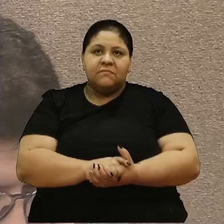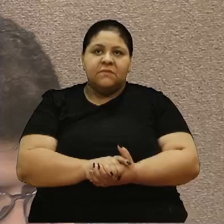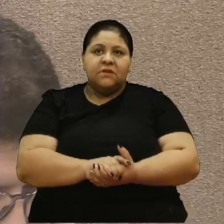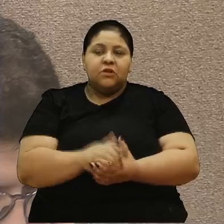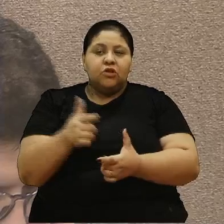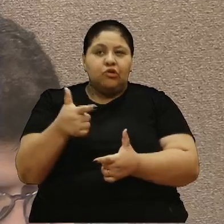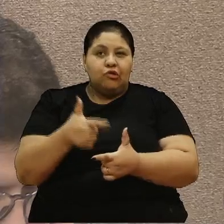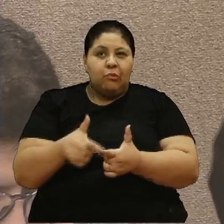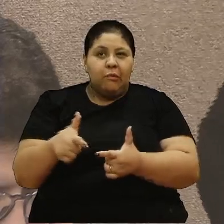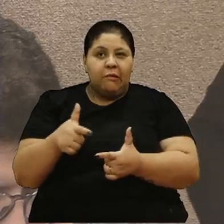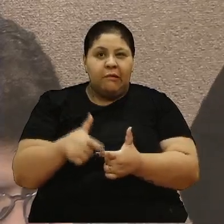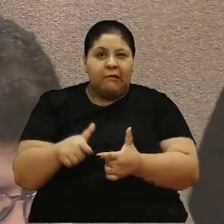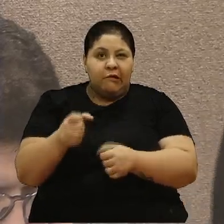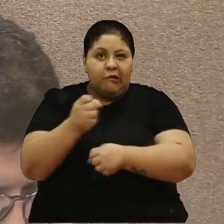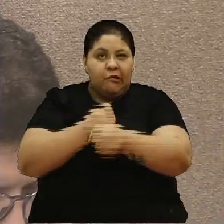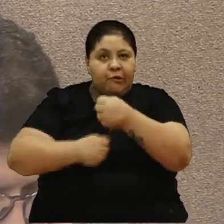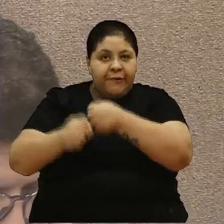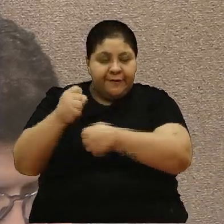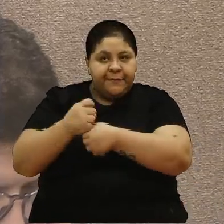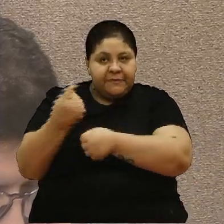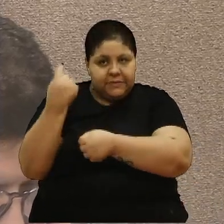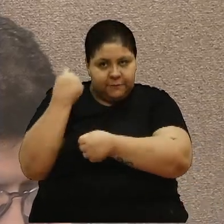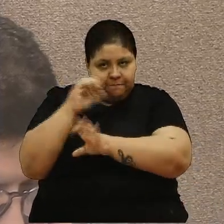que tivemos no ano anterior.